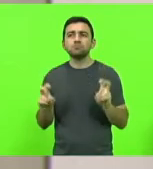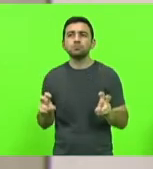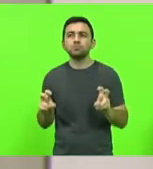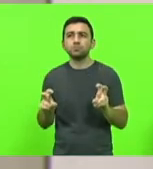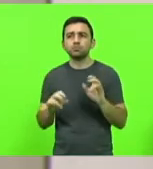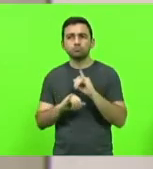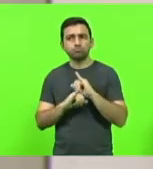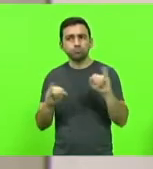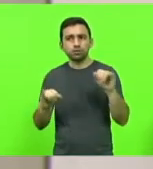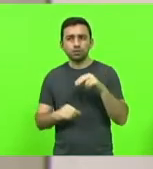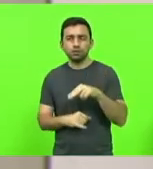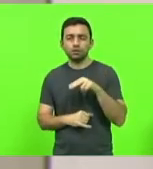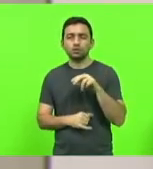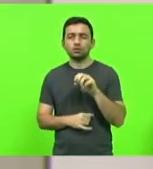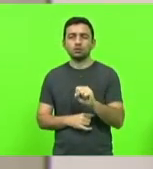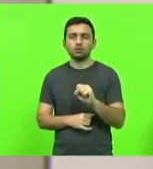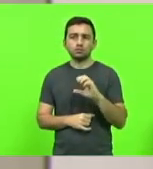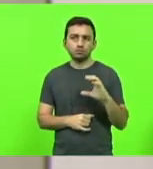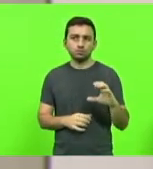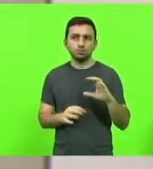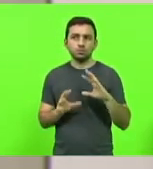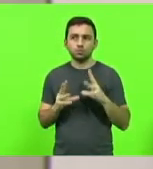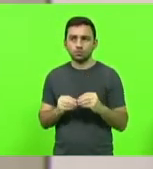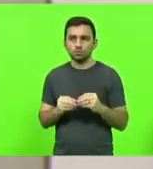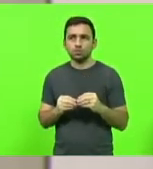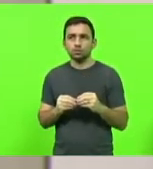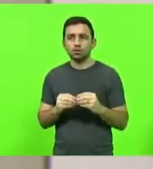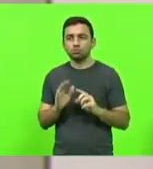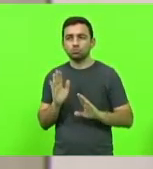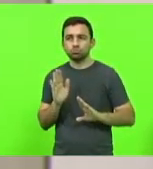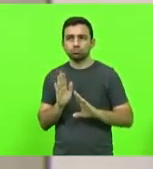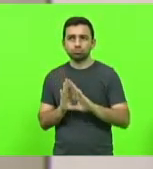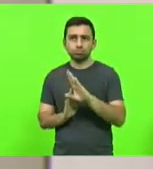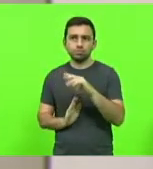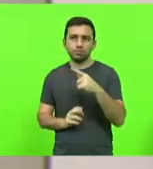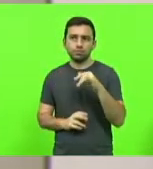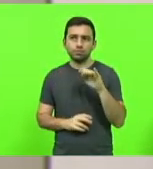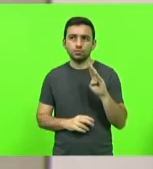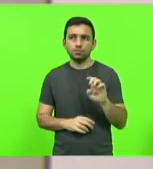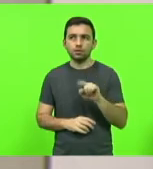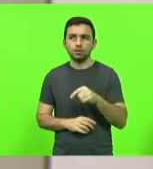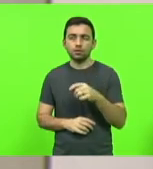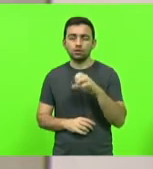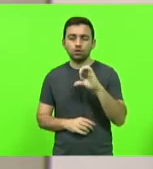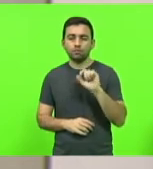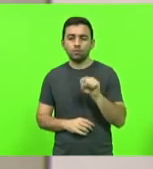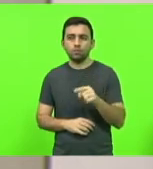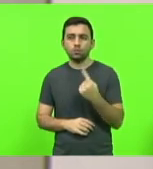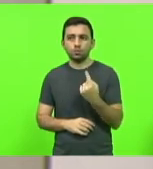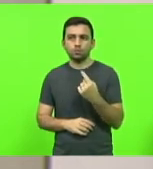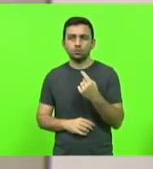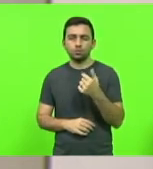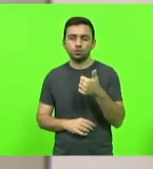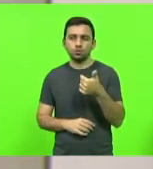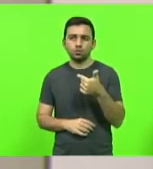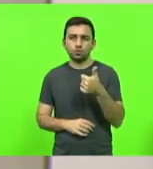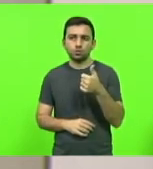pelo INSS total, decrescimento do PIB de Santa Catarina de 9,1% em 12 meses, em